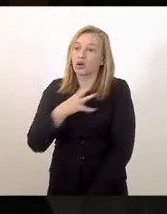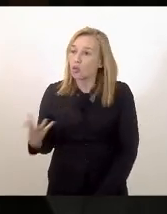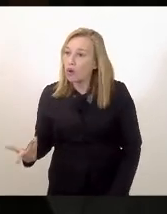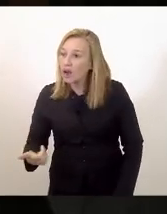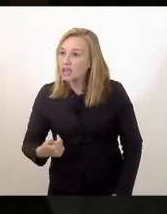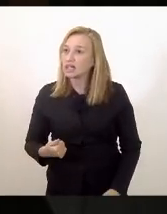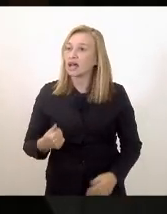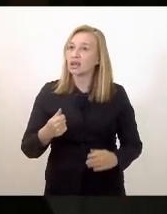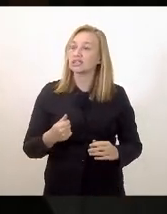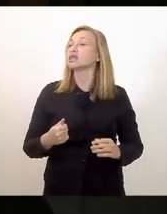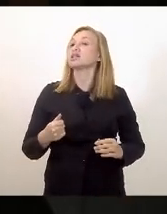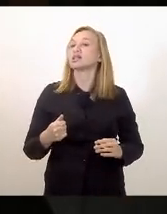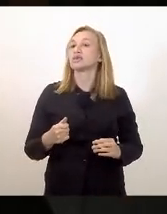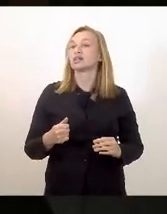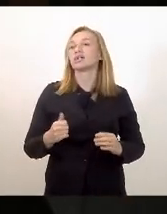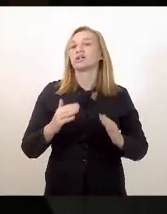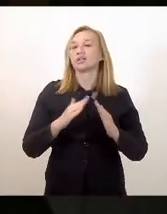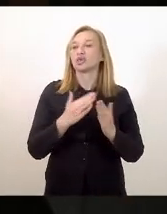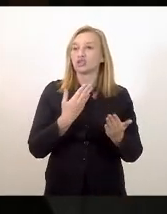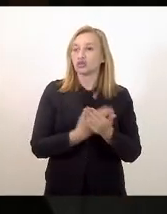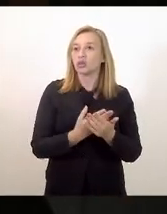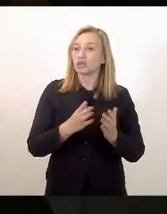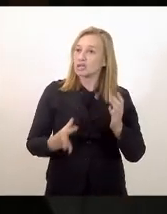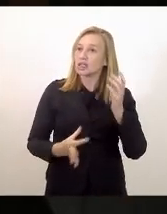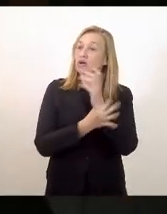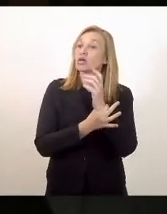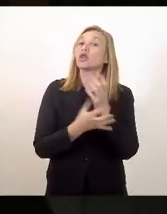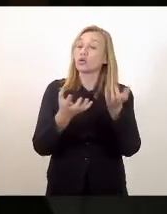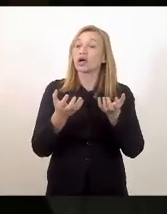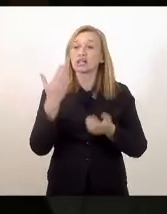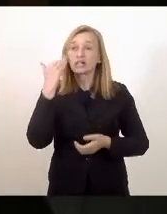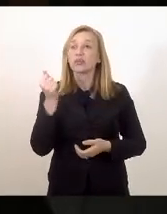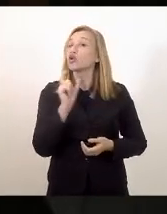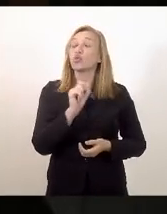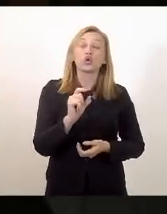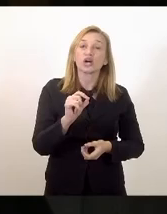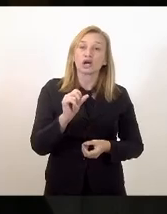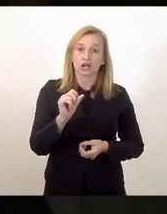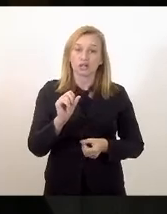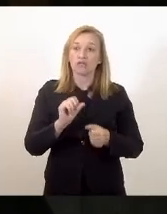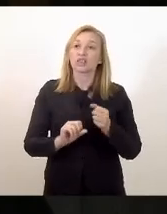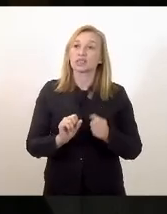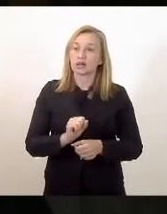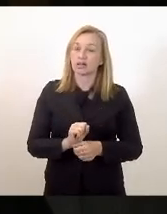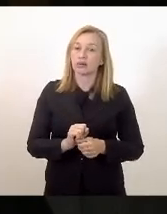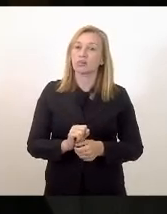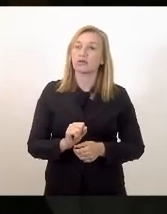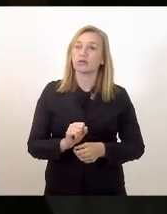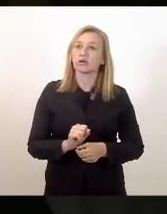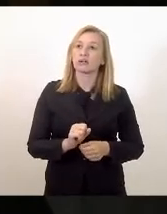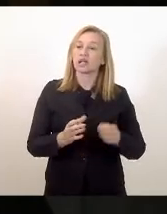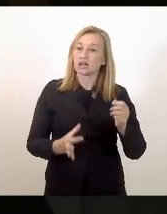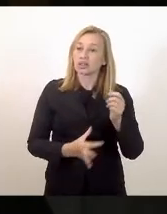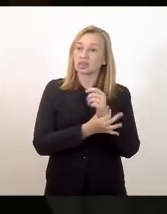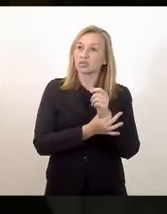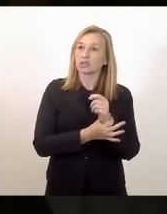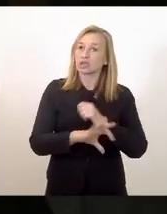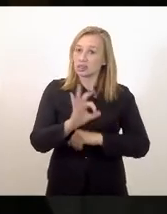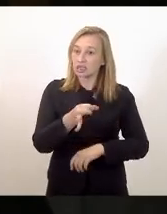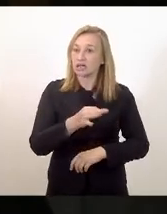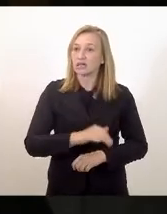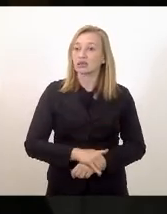segurança. E eu quero saber o que está sendo feito para que essas condições de segurança sejam